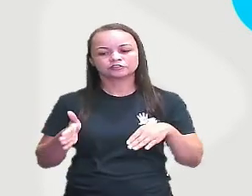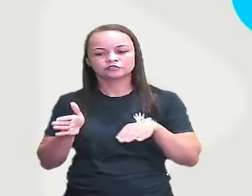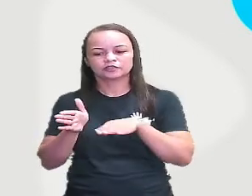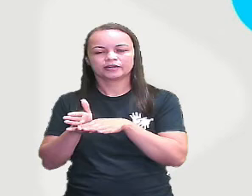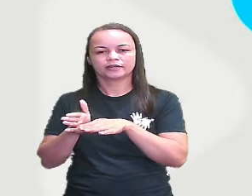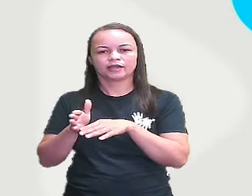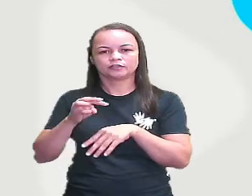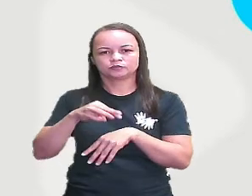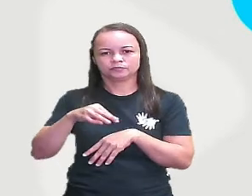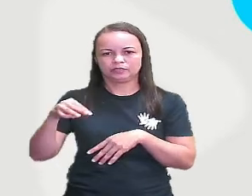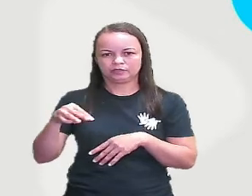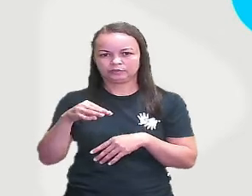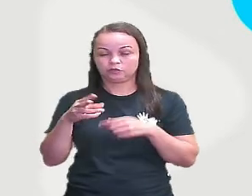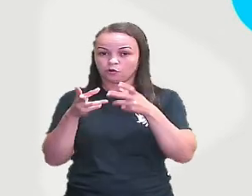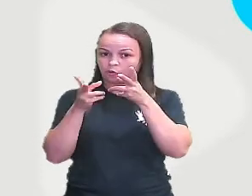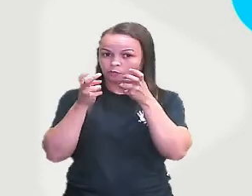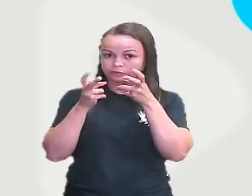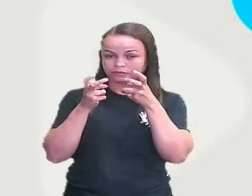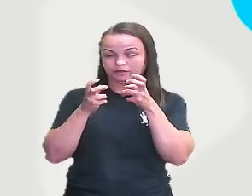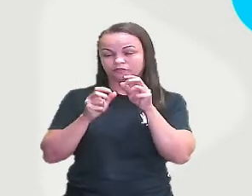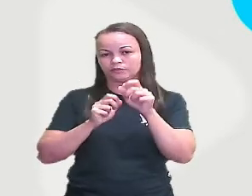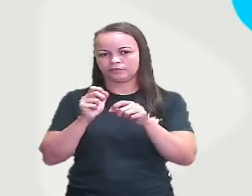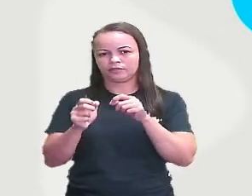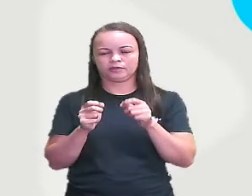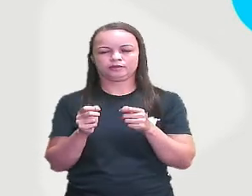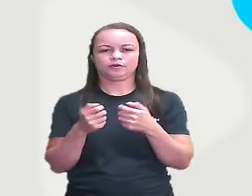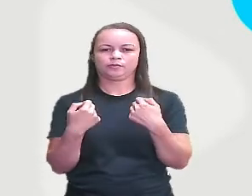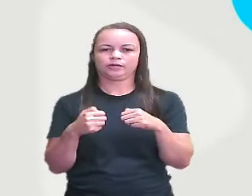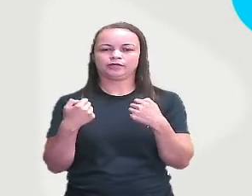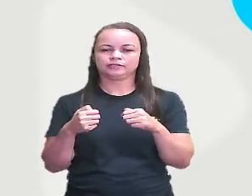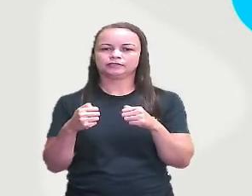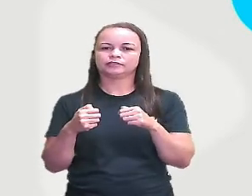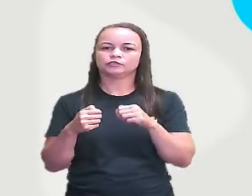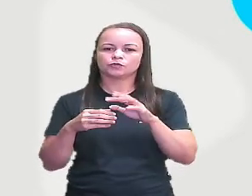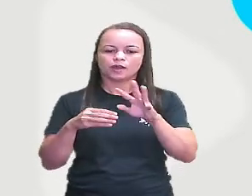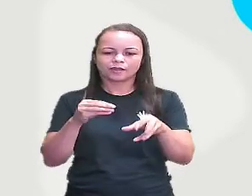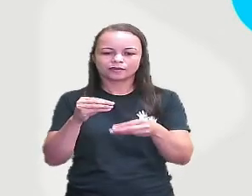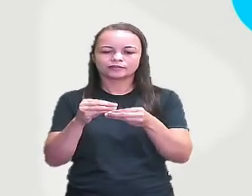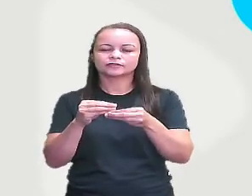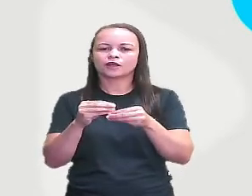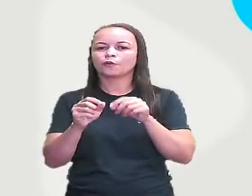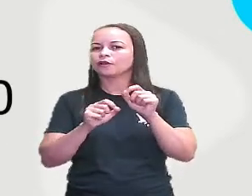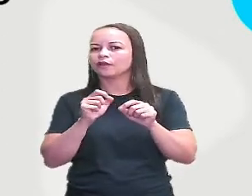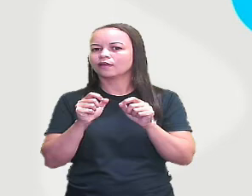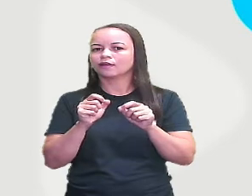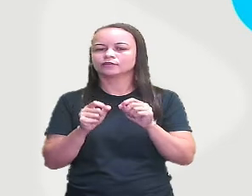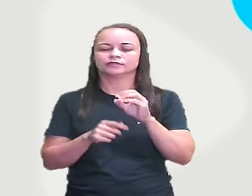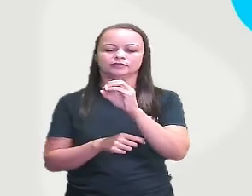milímetro, eu observando aqui, eu vou ter que acrescentar mais, ó,